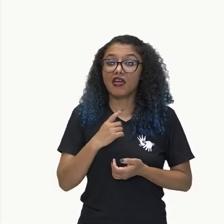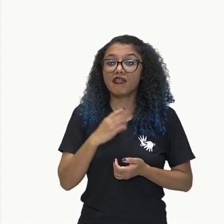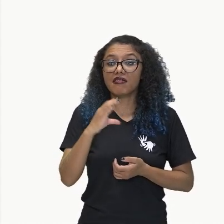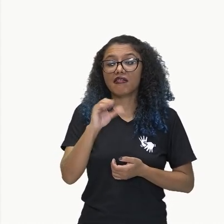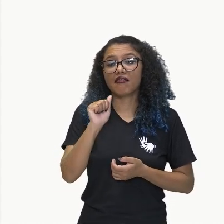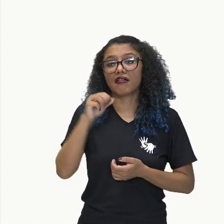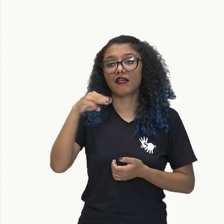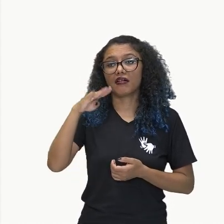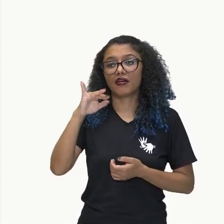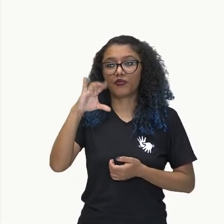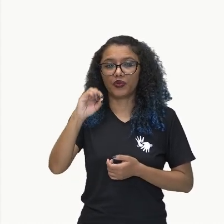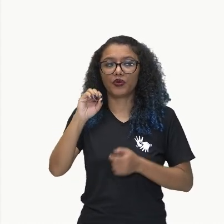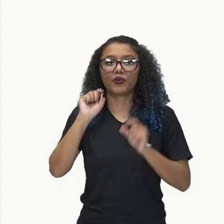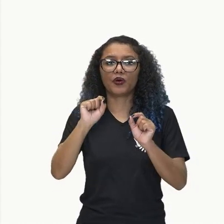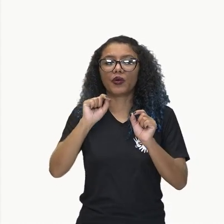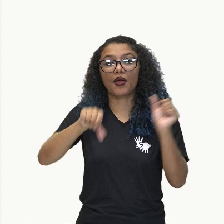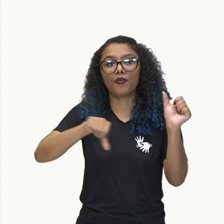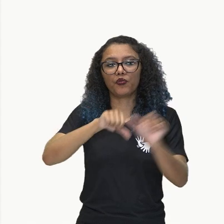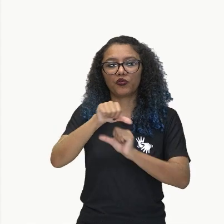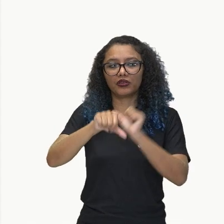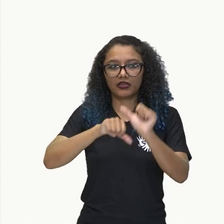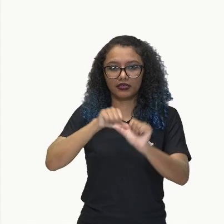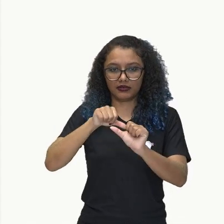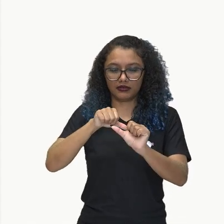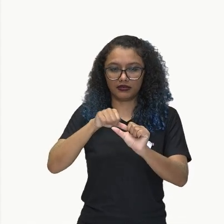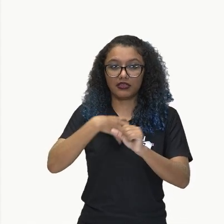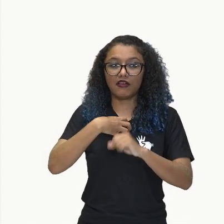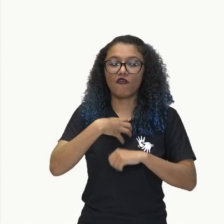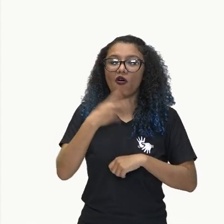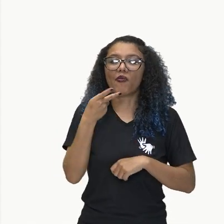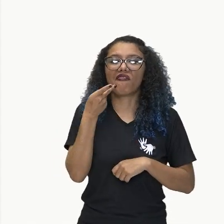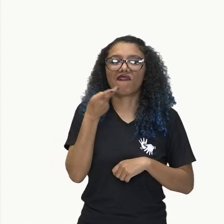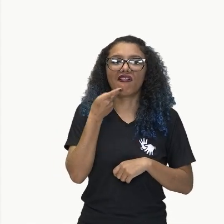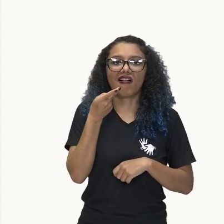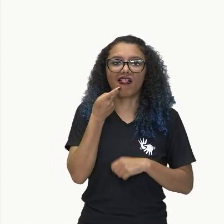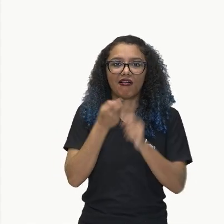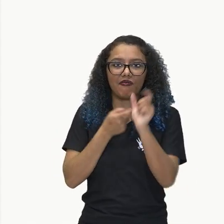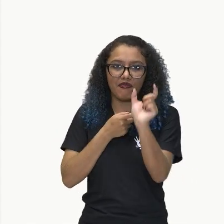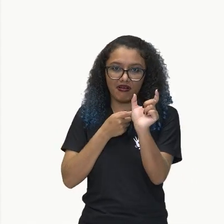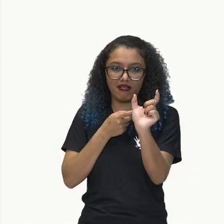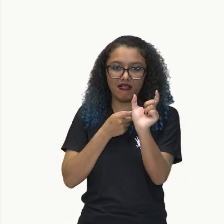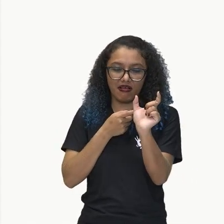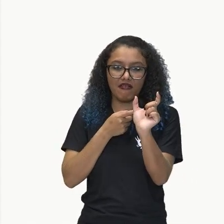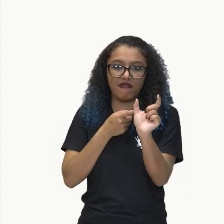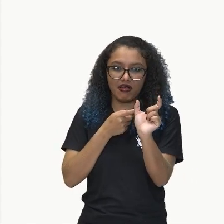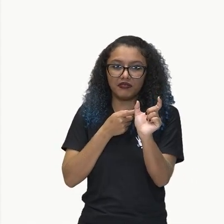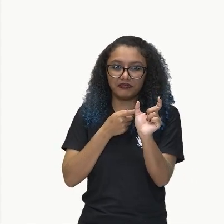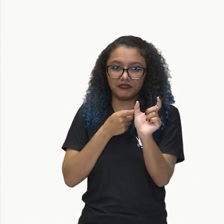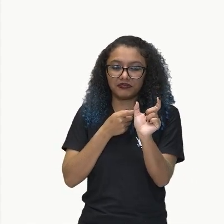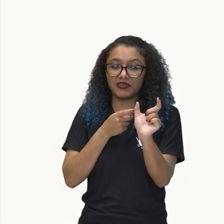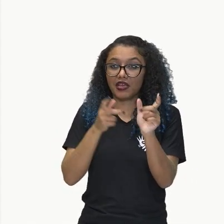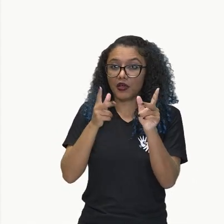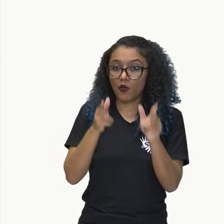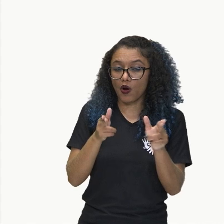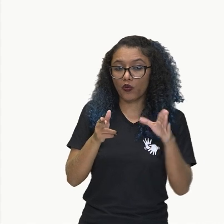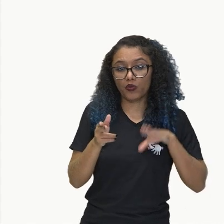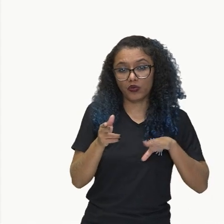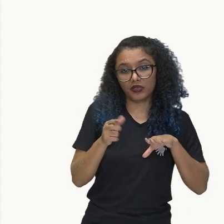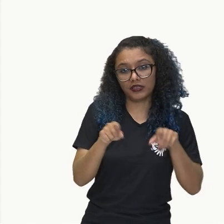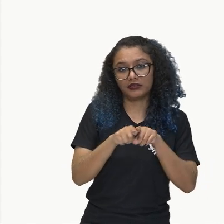mudança em la tonicidade de la palavra entre a língua portuguesa e a língua